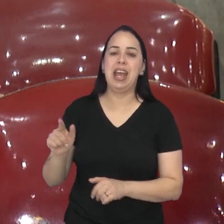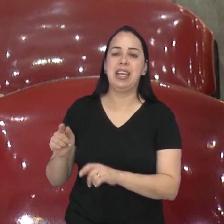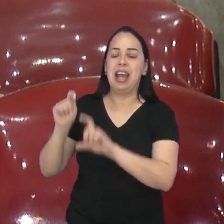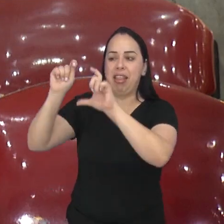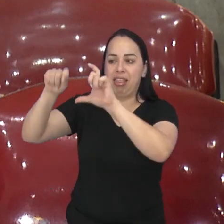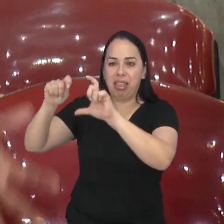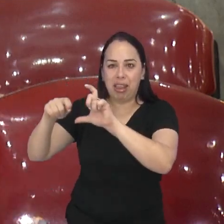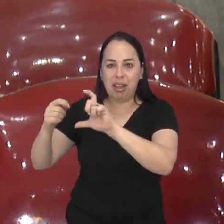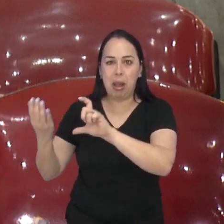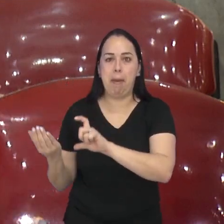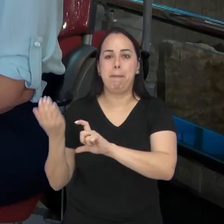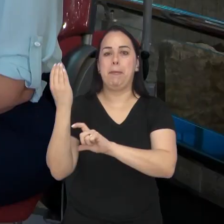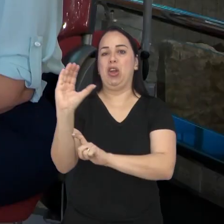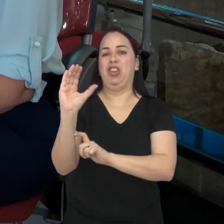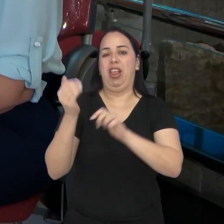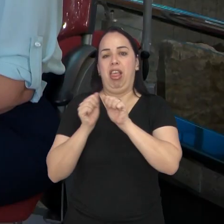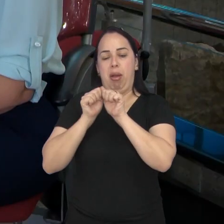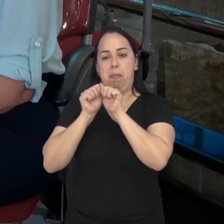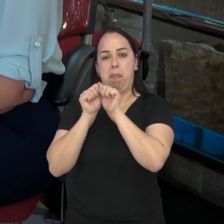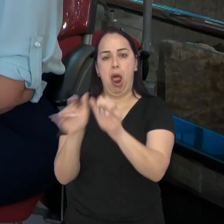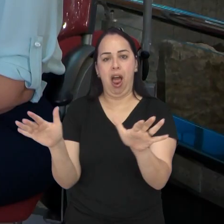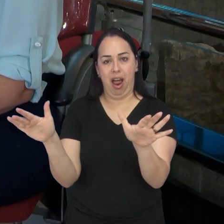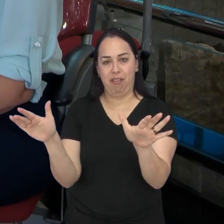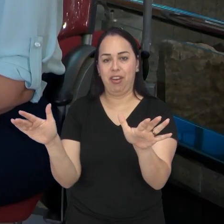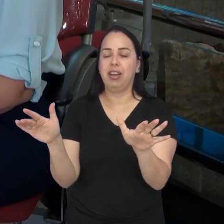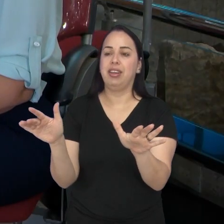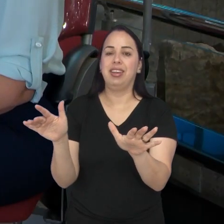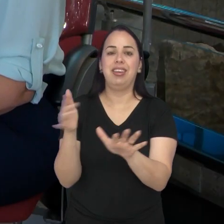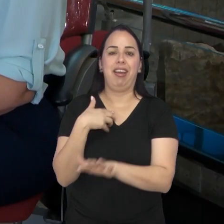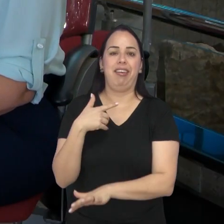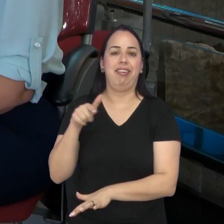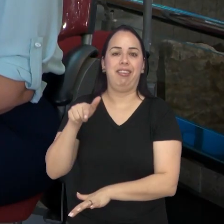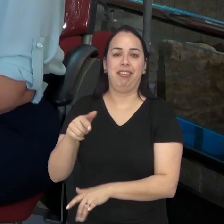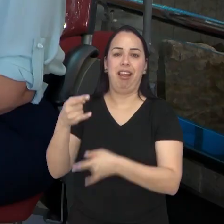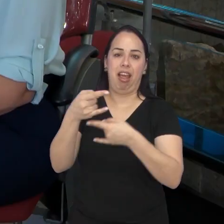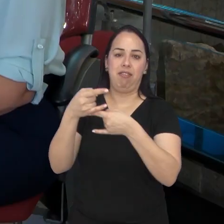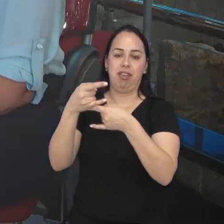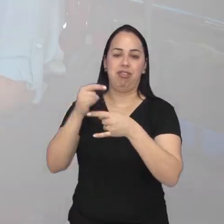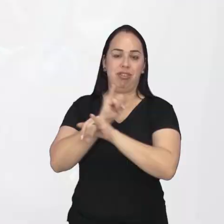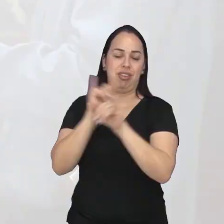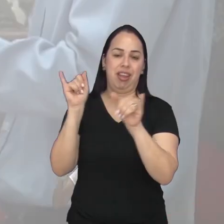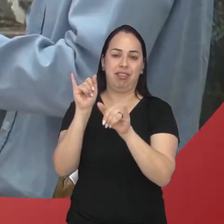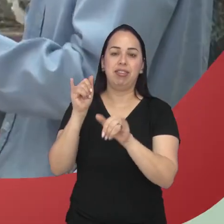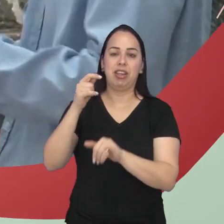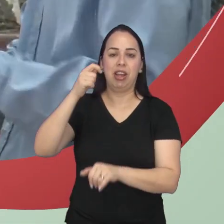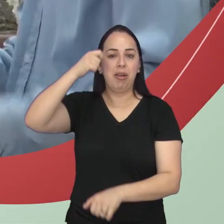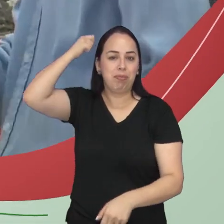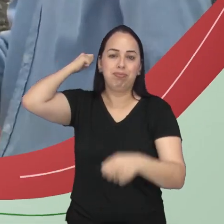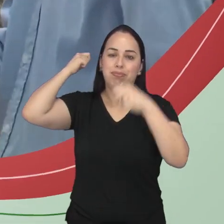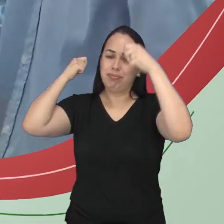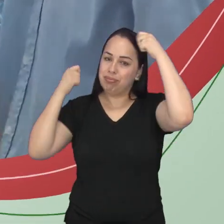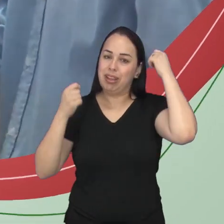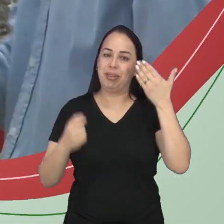vídeo, viralizou na internet e lá eu dizia que eu rasparia a cabeça. Então aí...